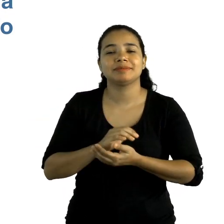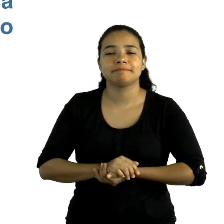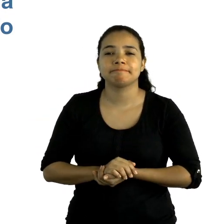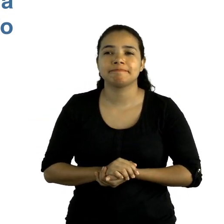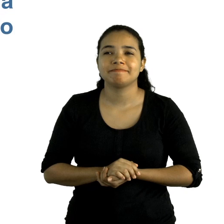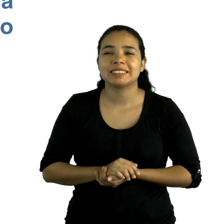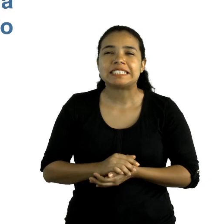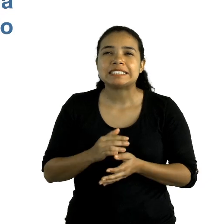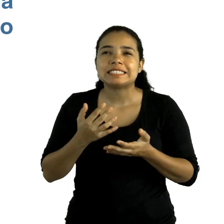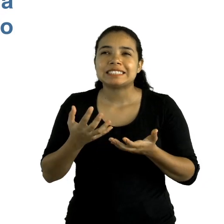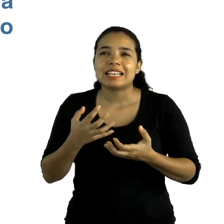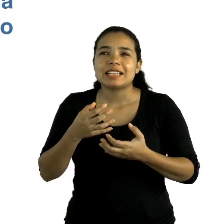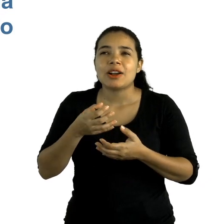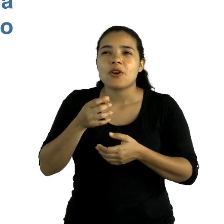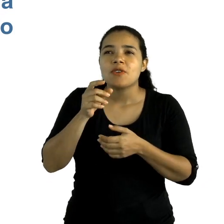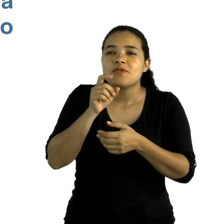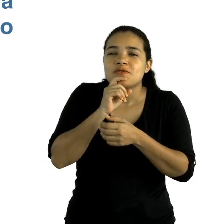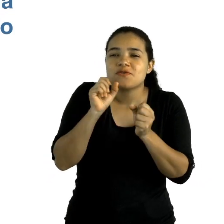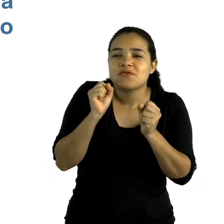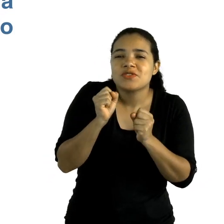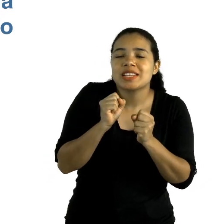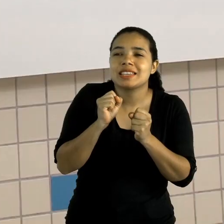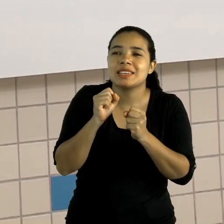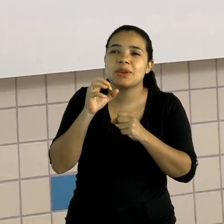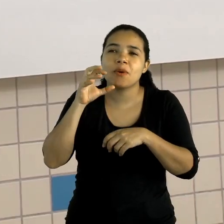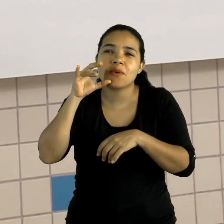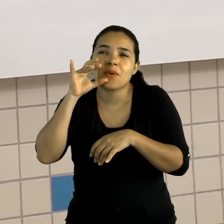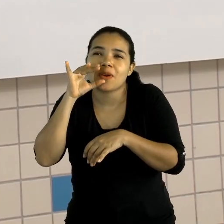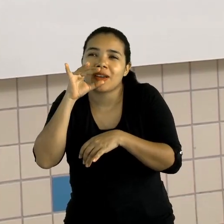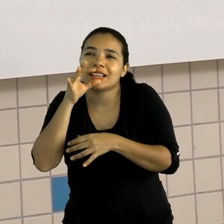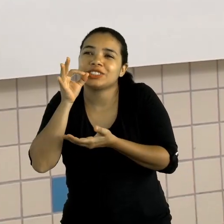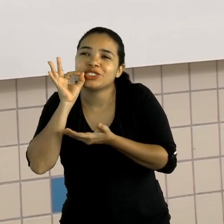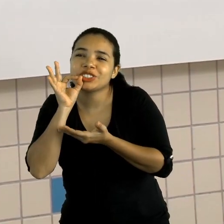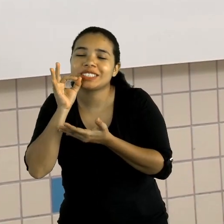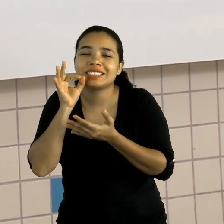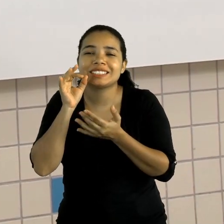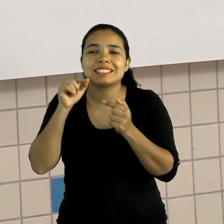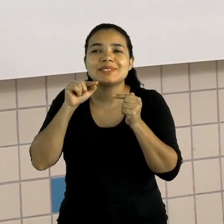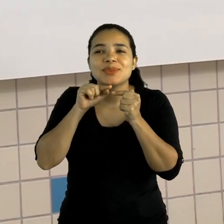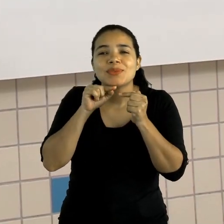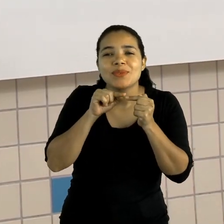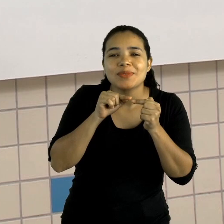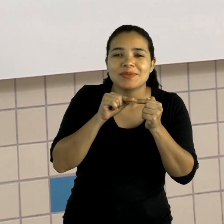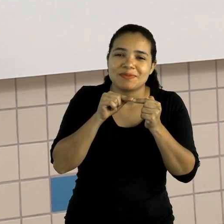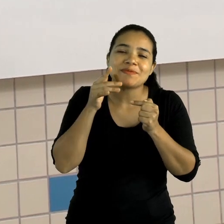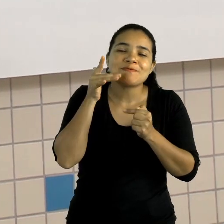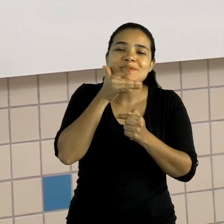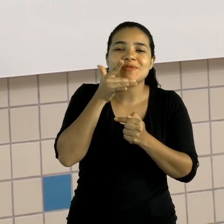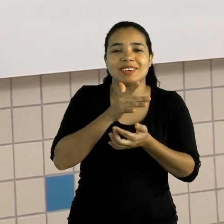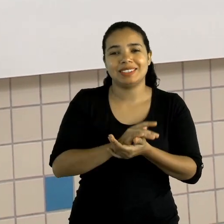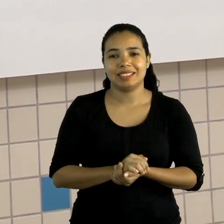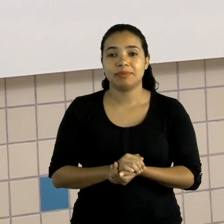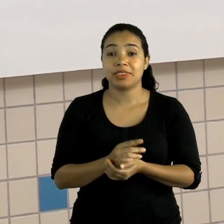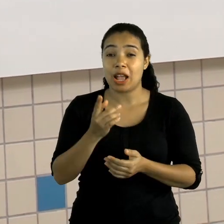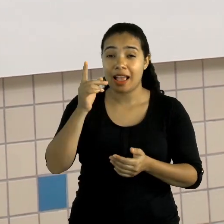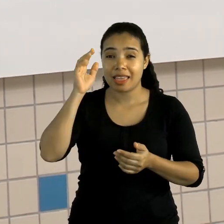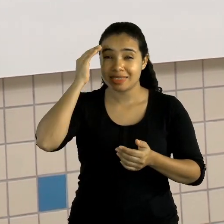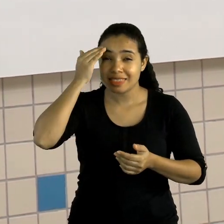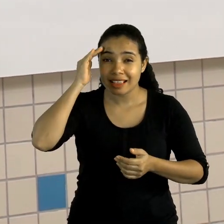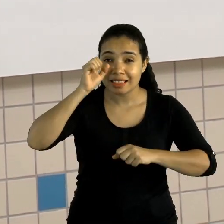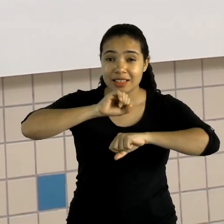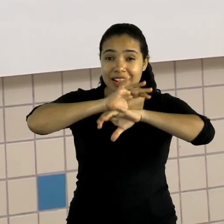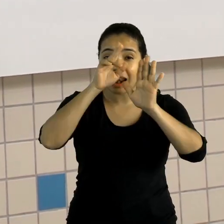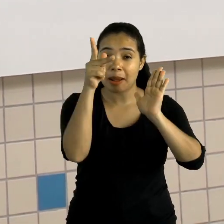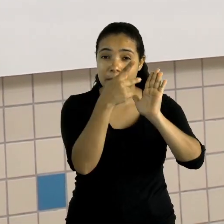sensação gostosa do frio e da tarde quentinha. E aí, conseguiram entender o que é um poema concreto? Conseguiram observar